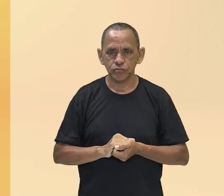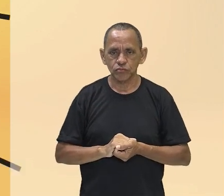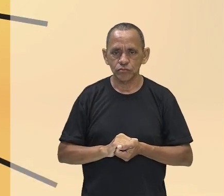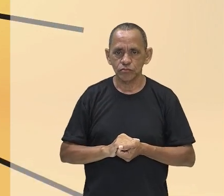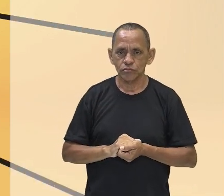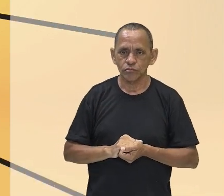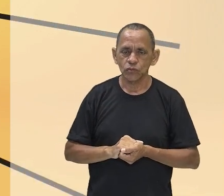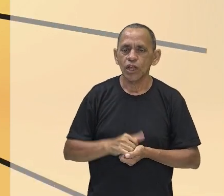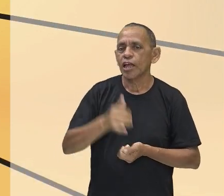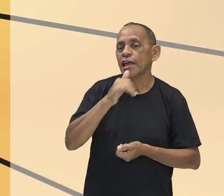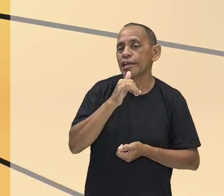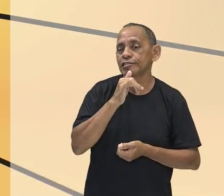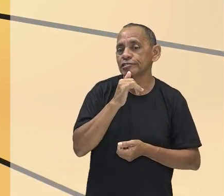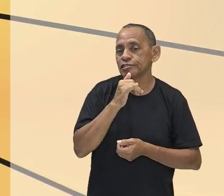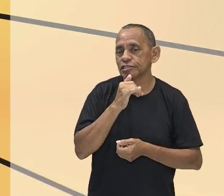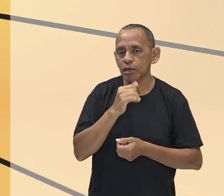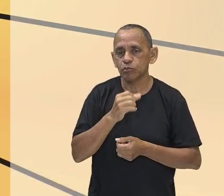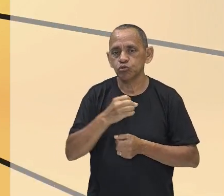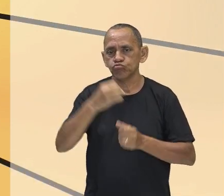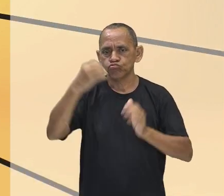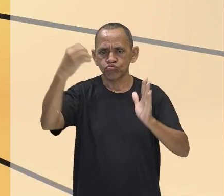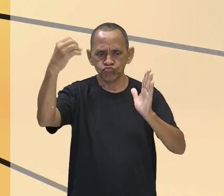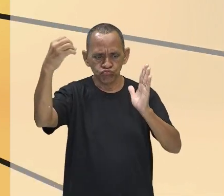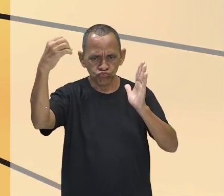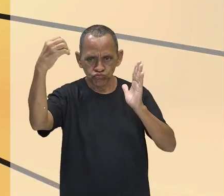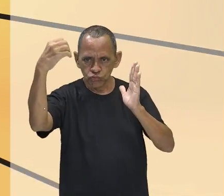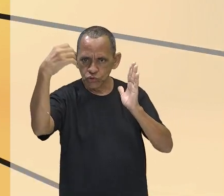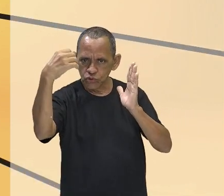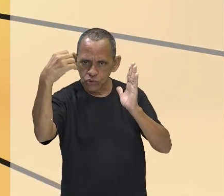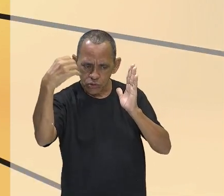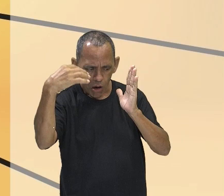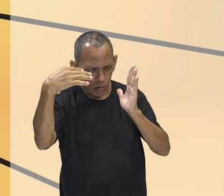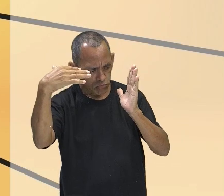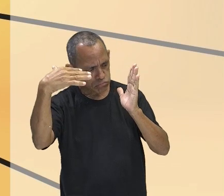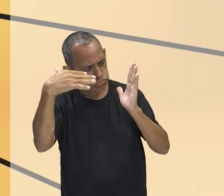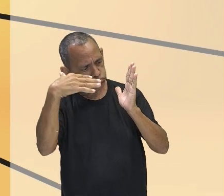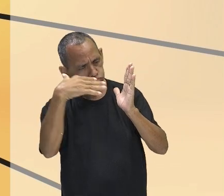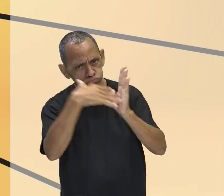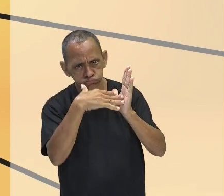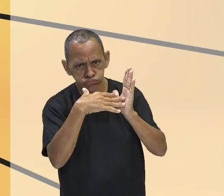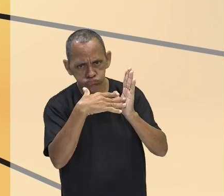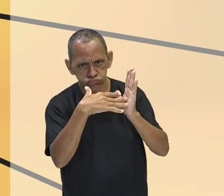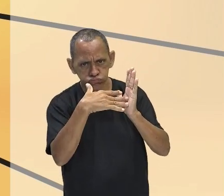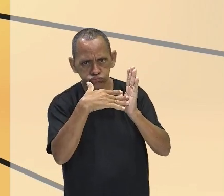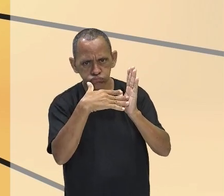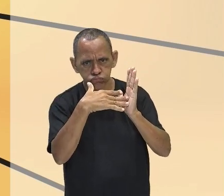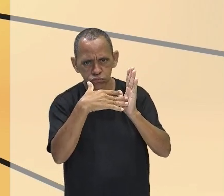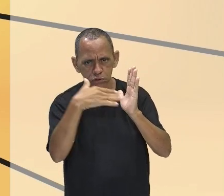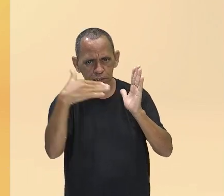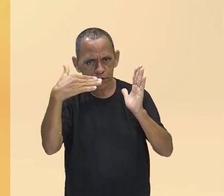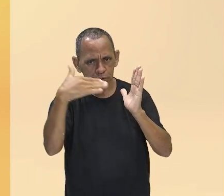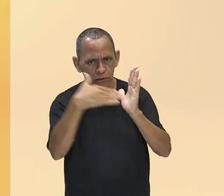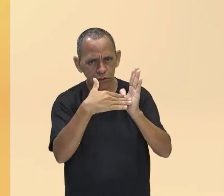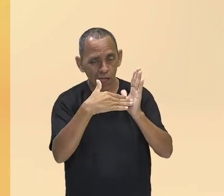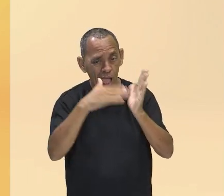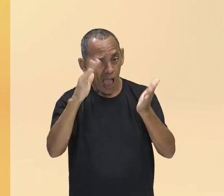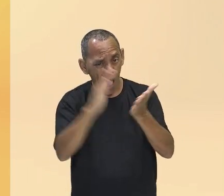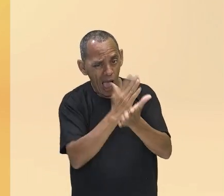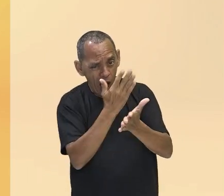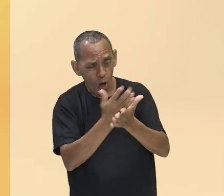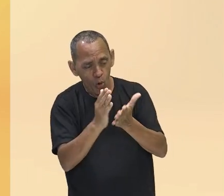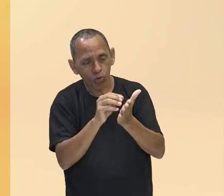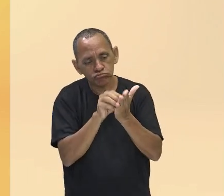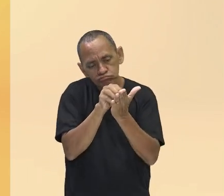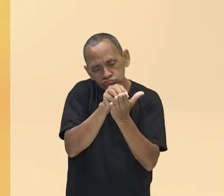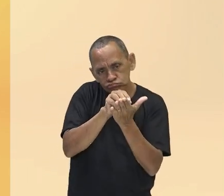divergente tem os feixes incidindo sobre ela? Nós temos todos eles espalhando,